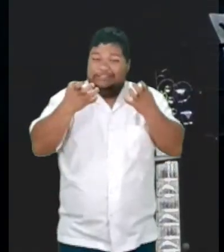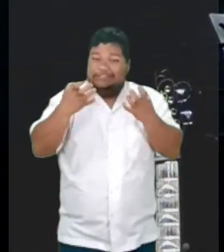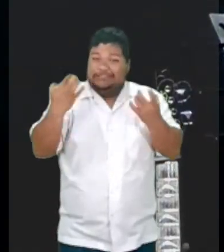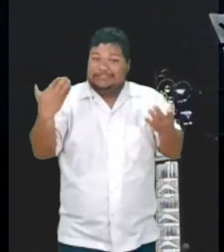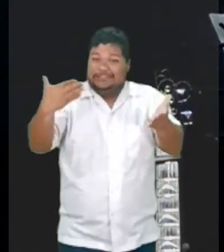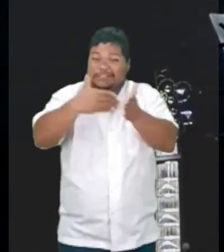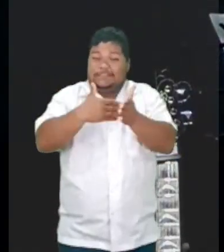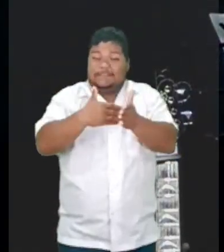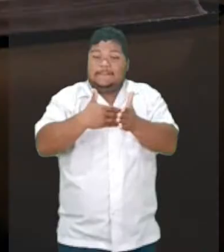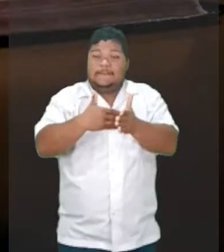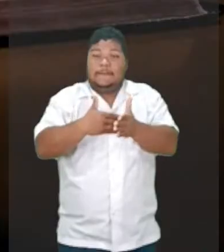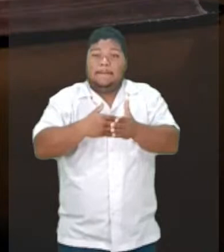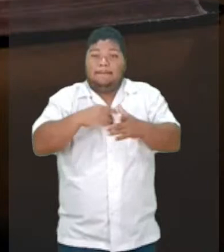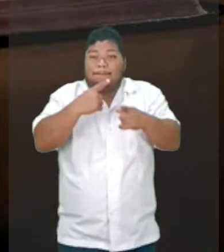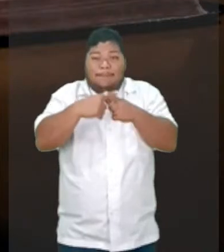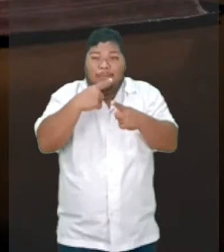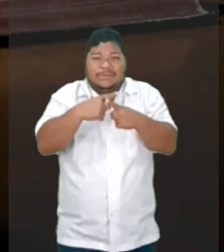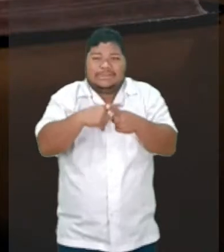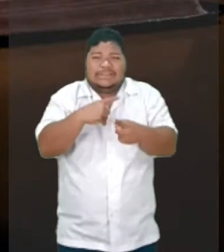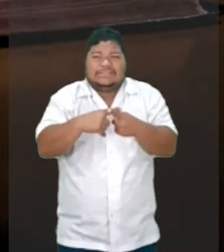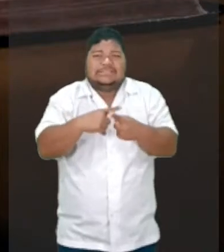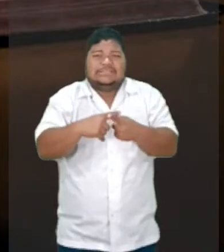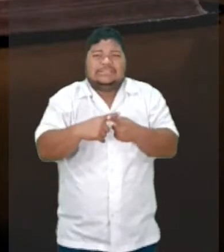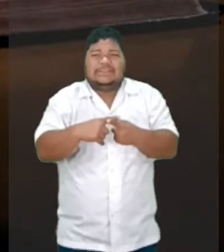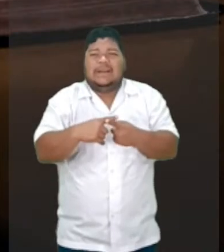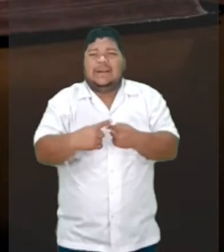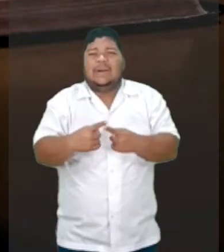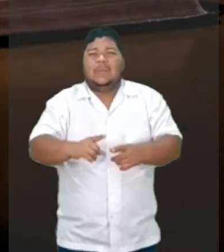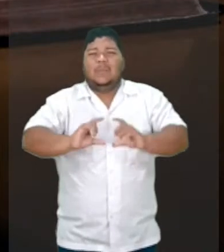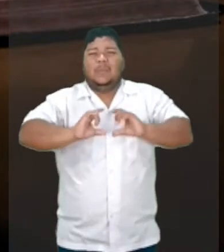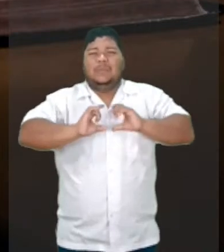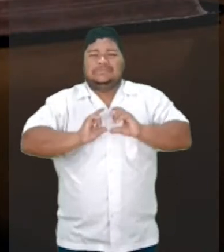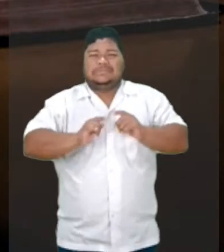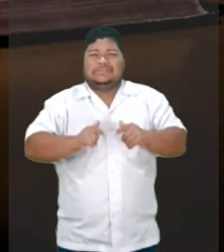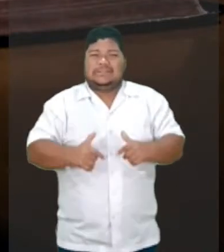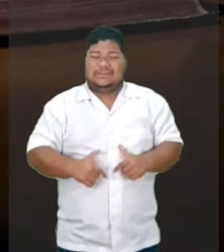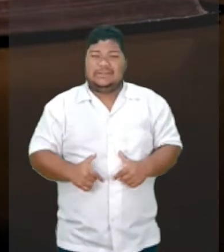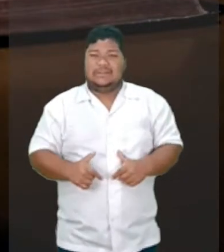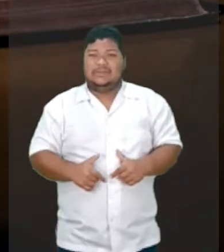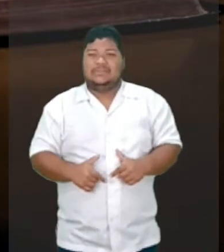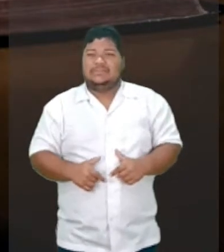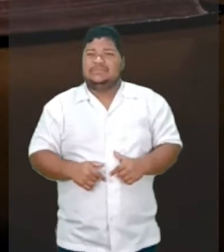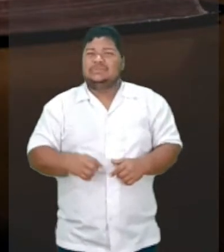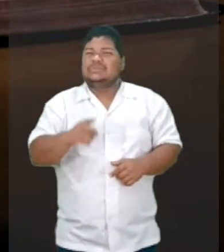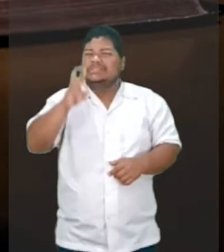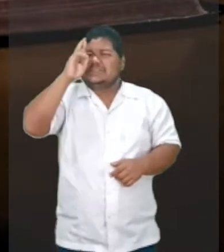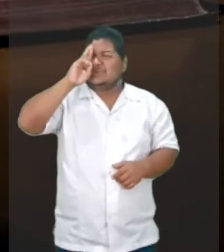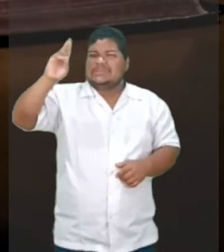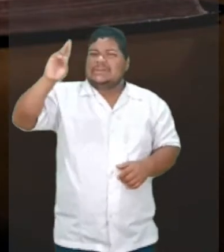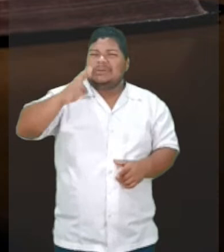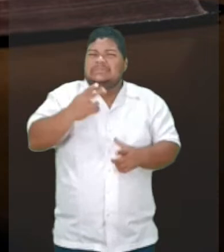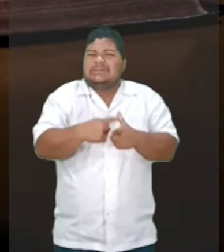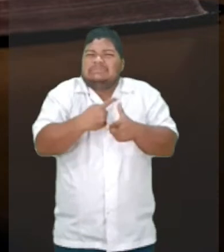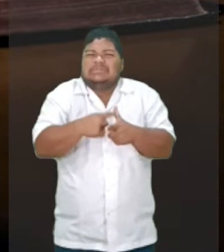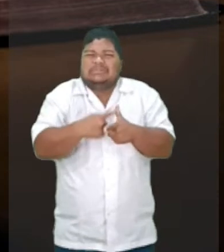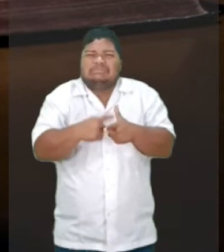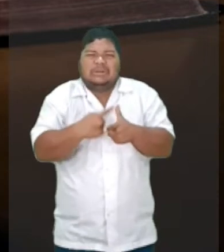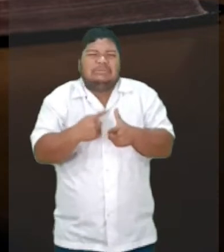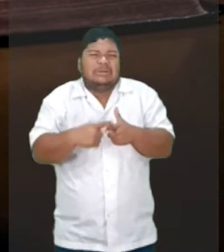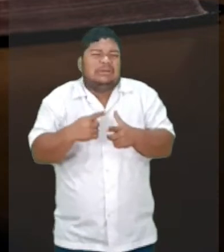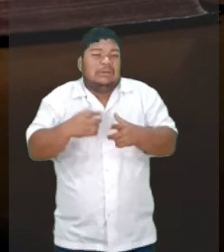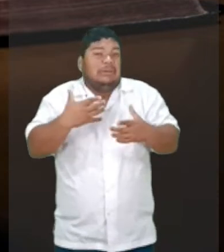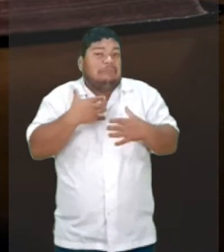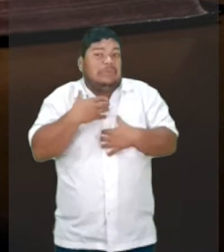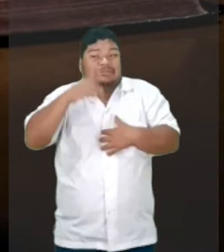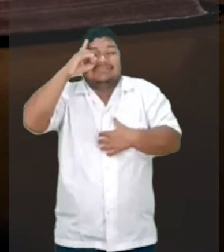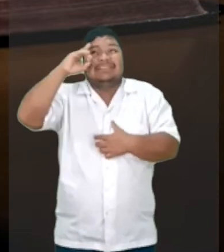E porque se queixa, ó Israel? O Senhor não se interessa pela minha situação, o meu Deus